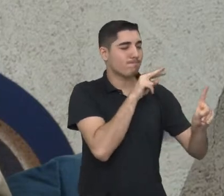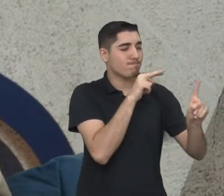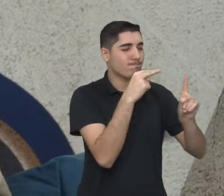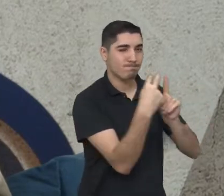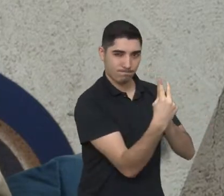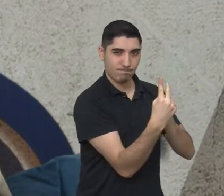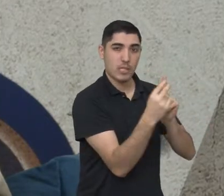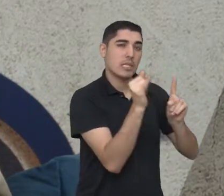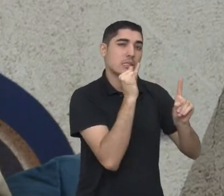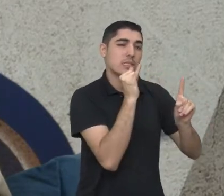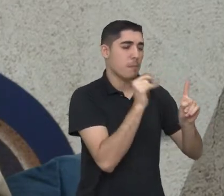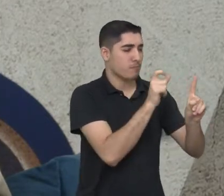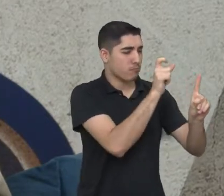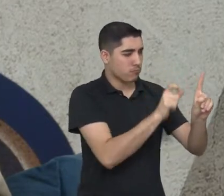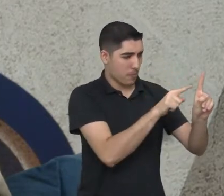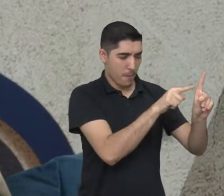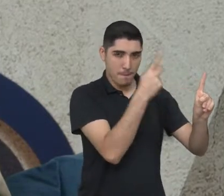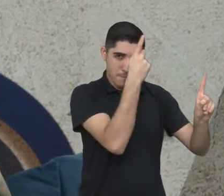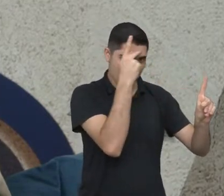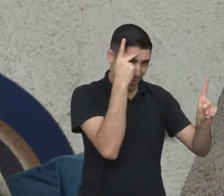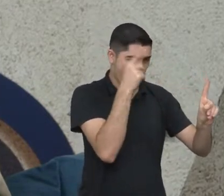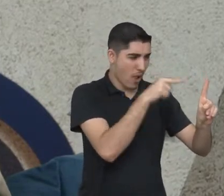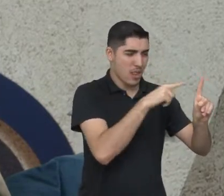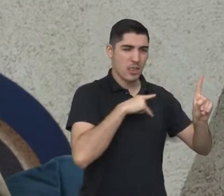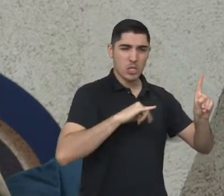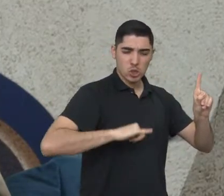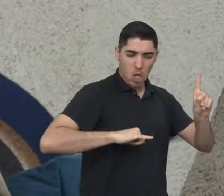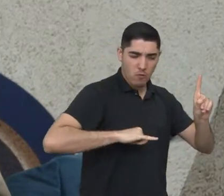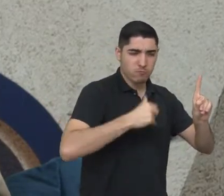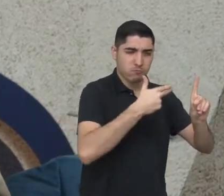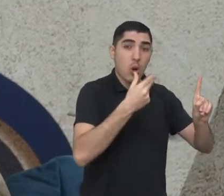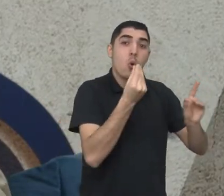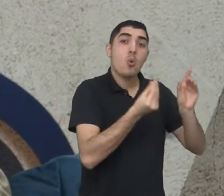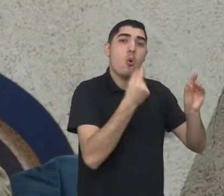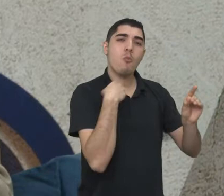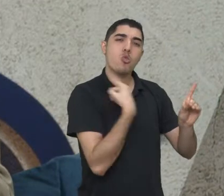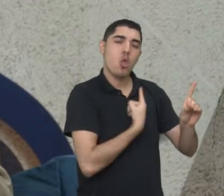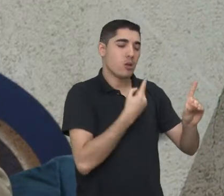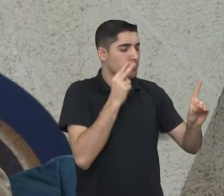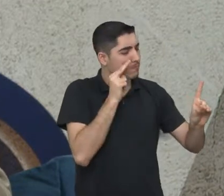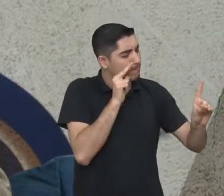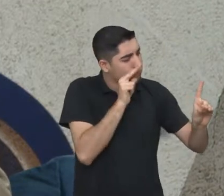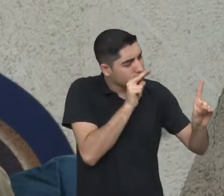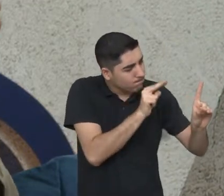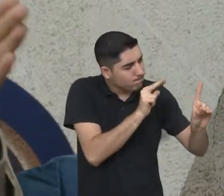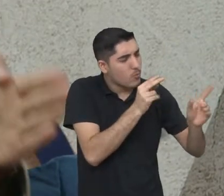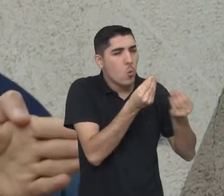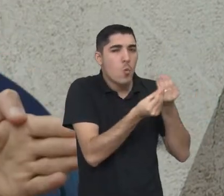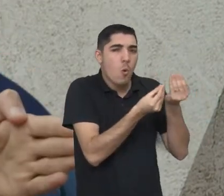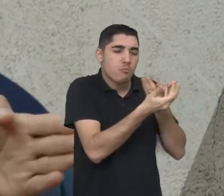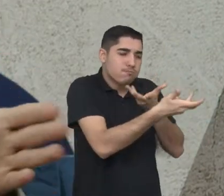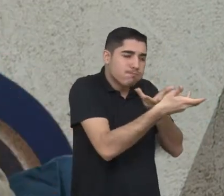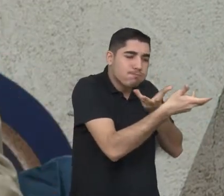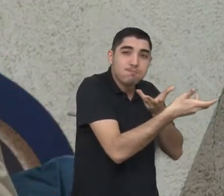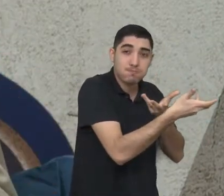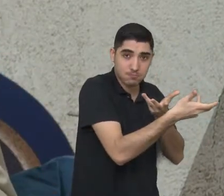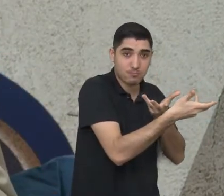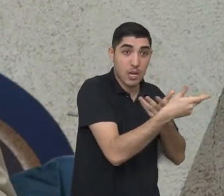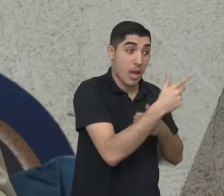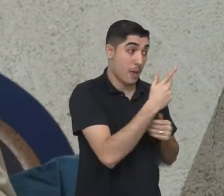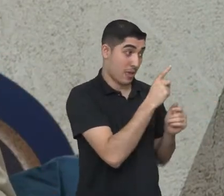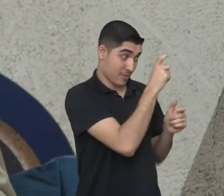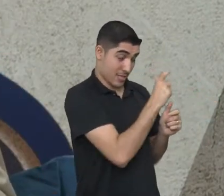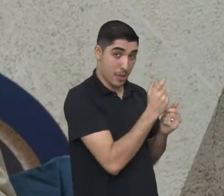uma dificuldade humana, né? Uma pessoa que está sob determinado sofrimento. O olhar é sempre muito parecido. Agora,